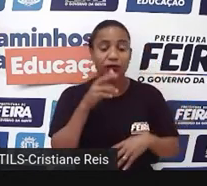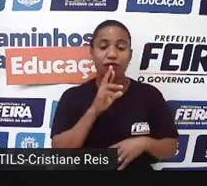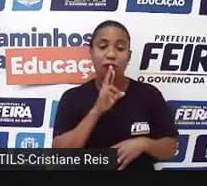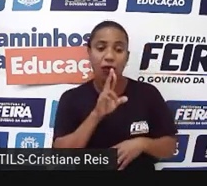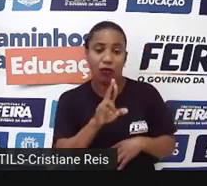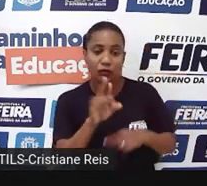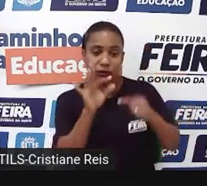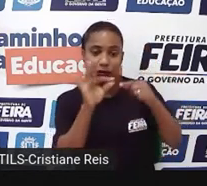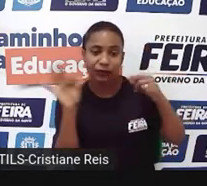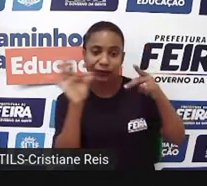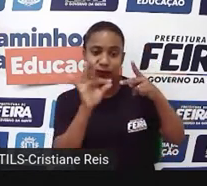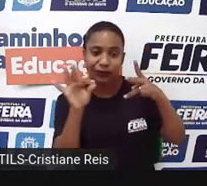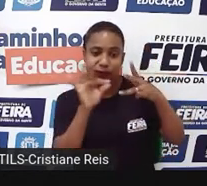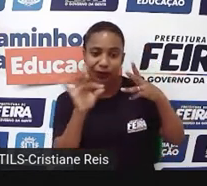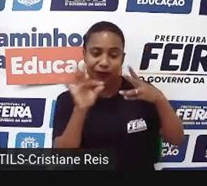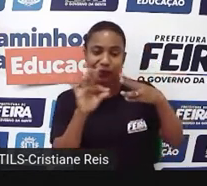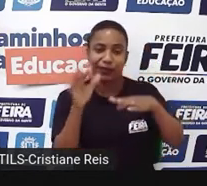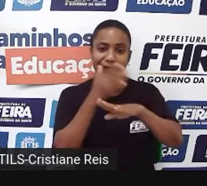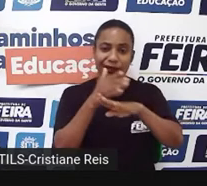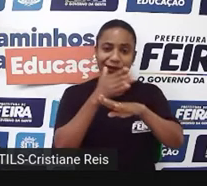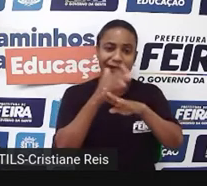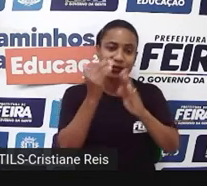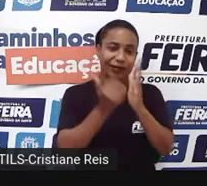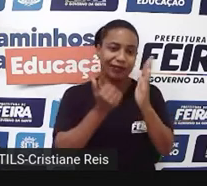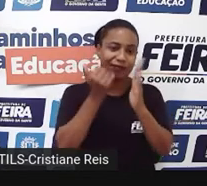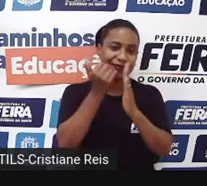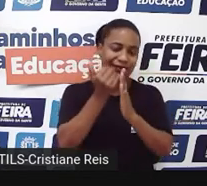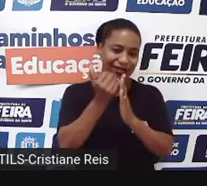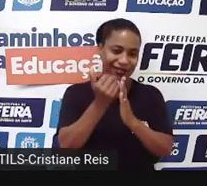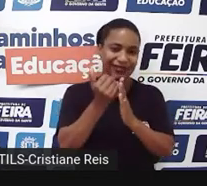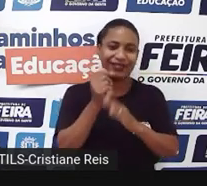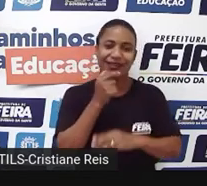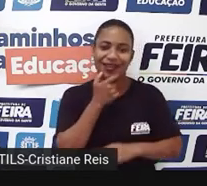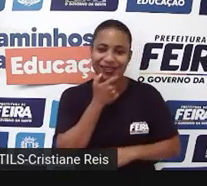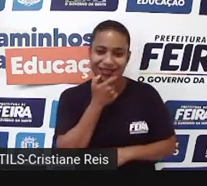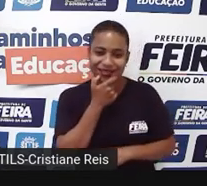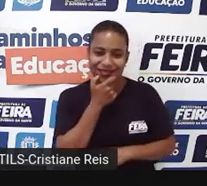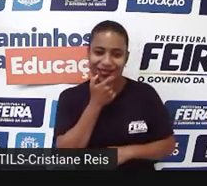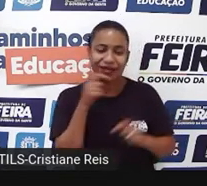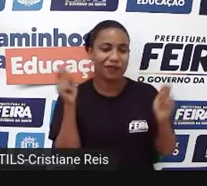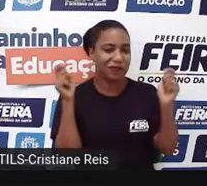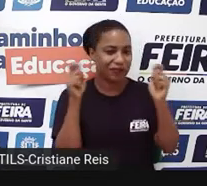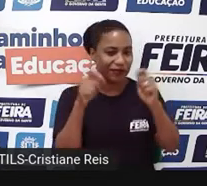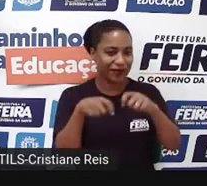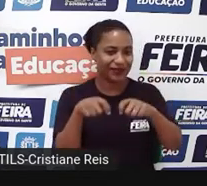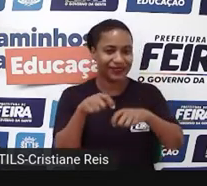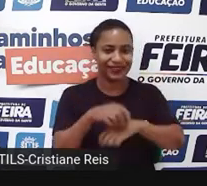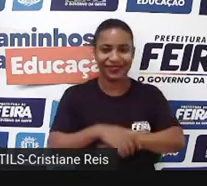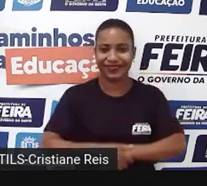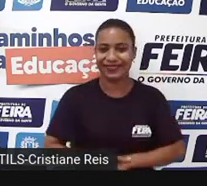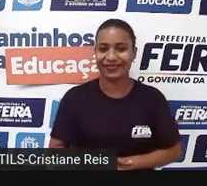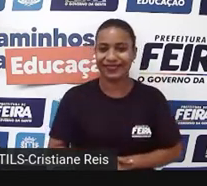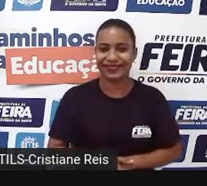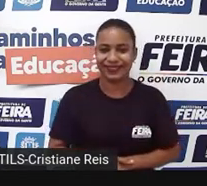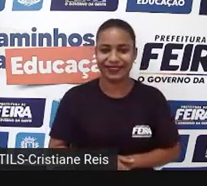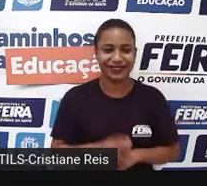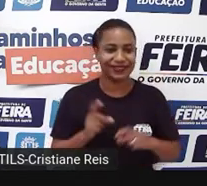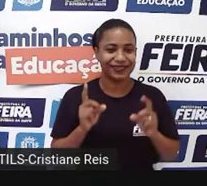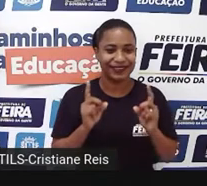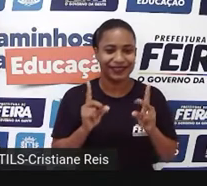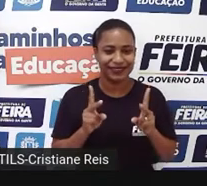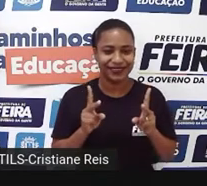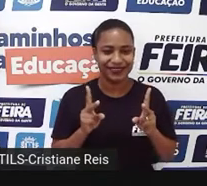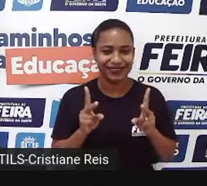o vocabulário, praticar um pouquinho o seu inglês a partir dessa ferramenta interativa. Legal. Ok?